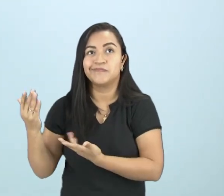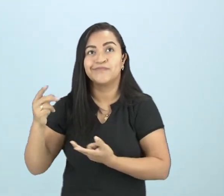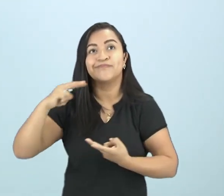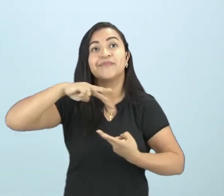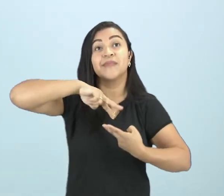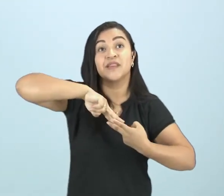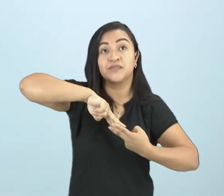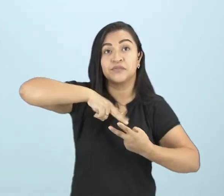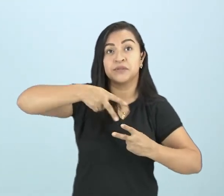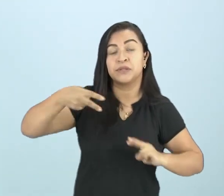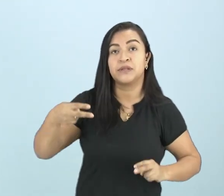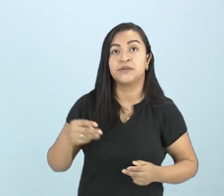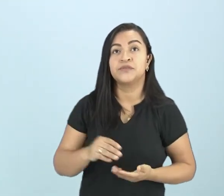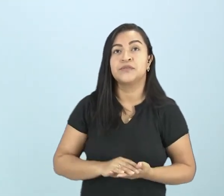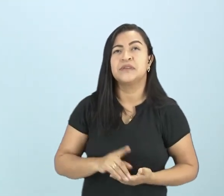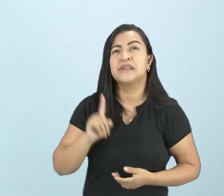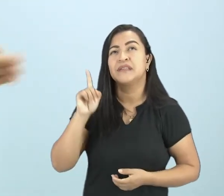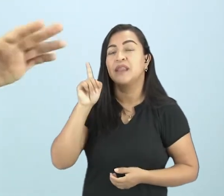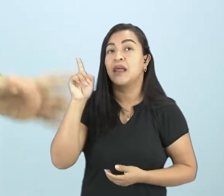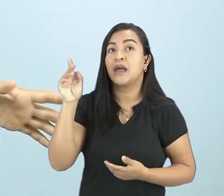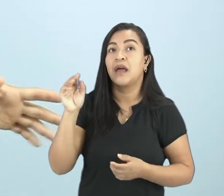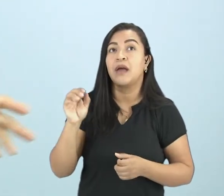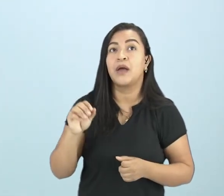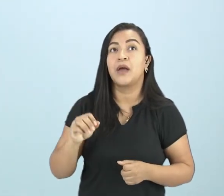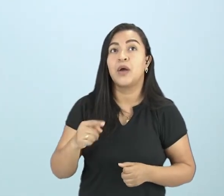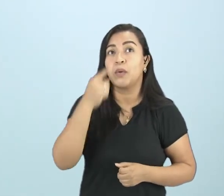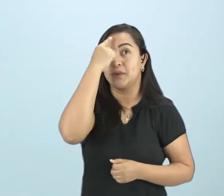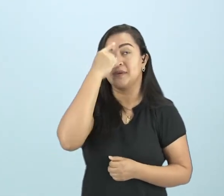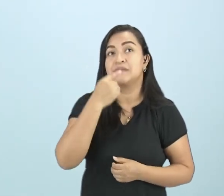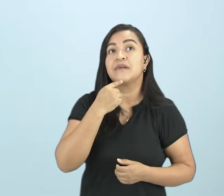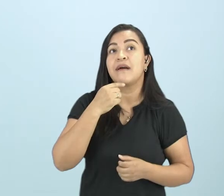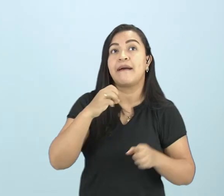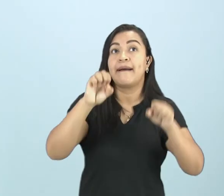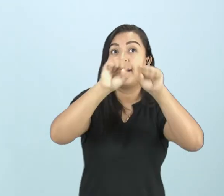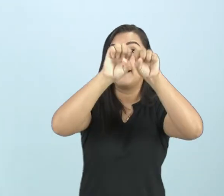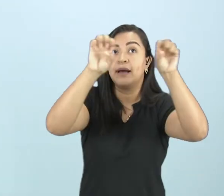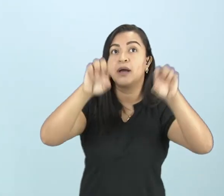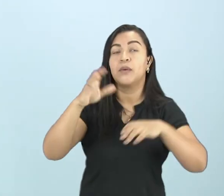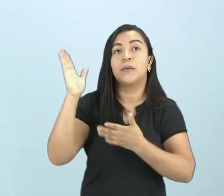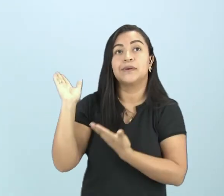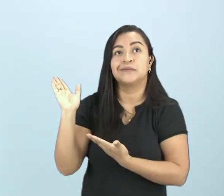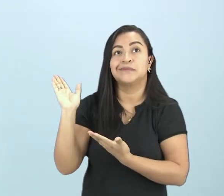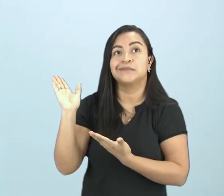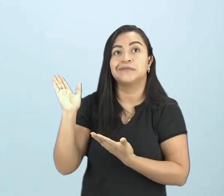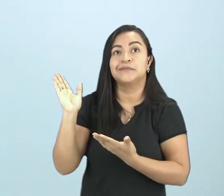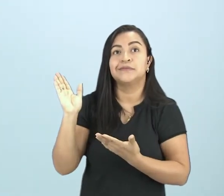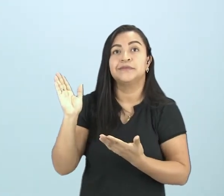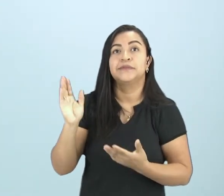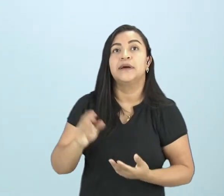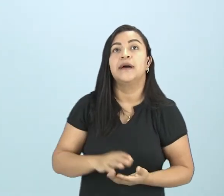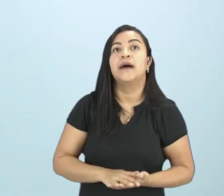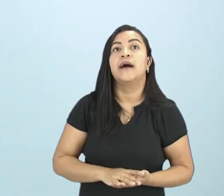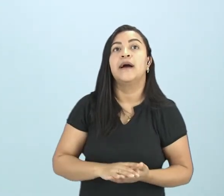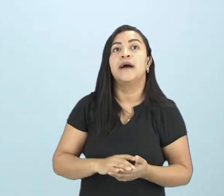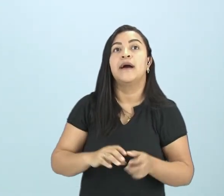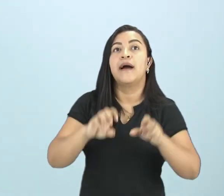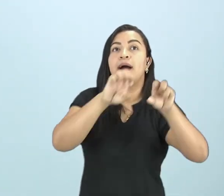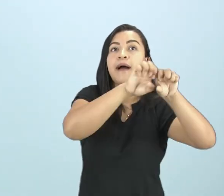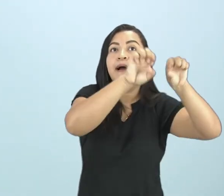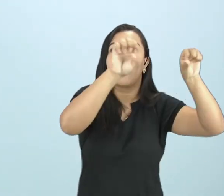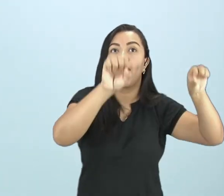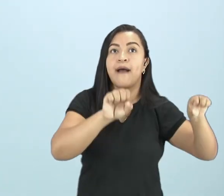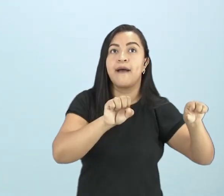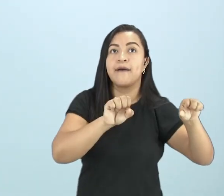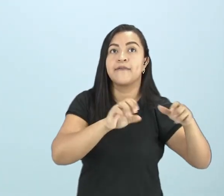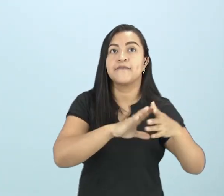Genética. Isso aqui é diferente, a gente viu pelo quadro. O que é isso aqui? É a nossa árvorezinha. Então, quando a gente vai analisar